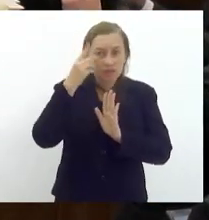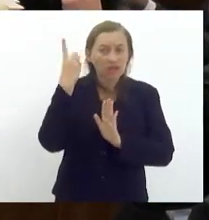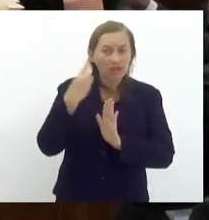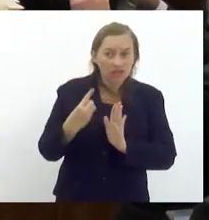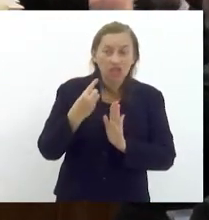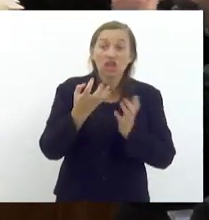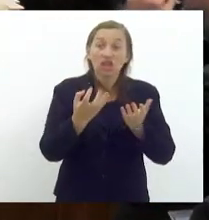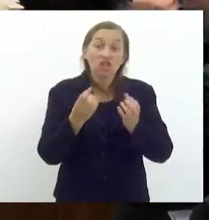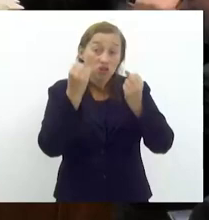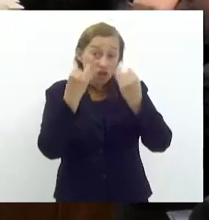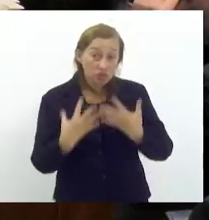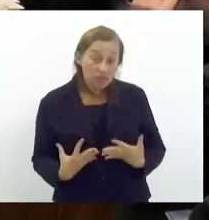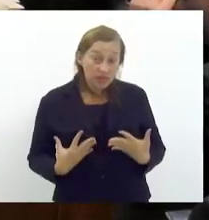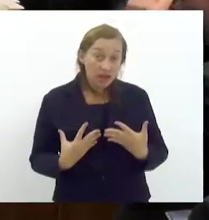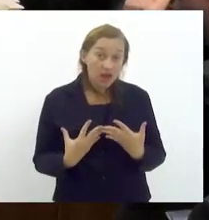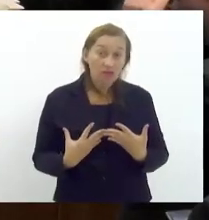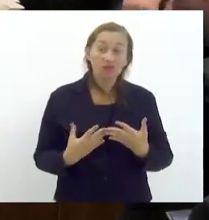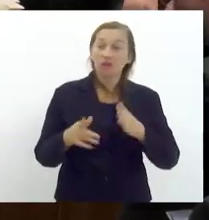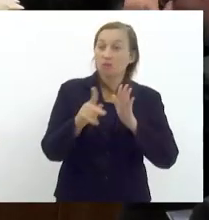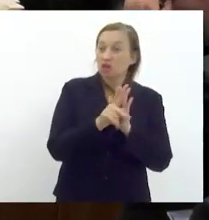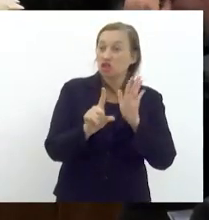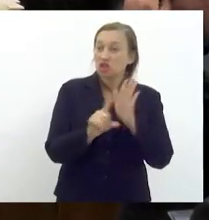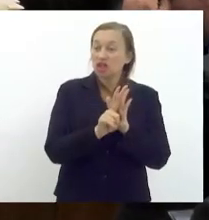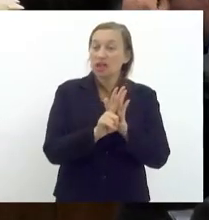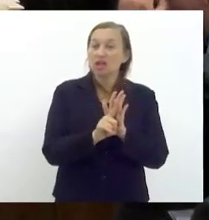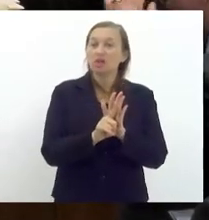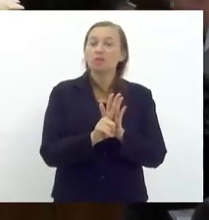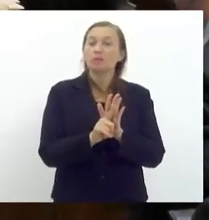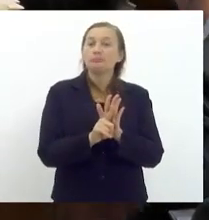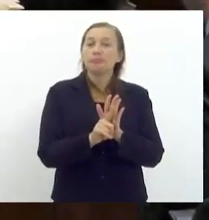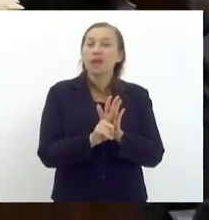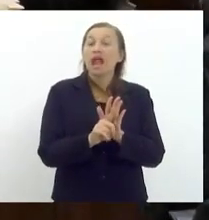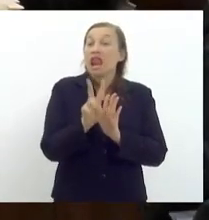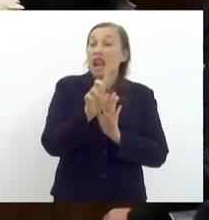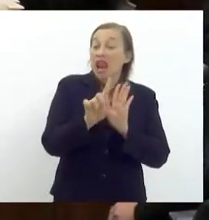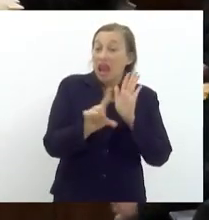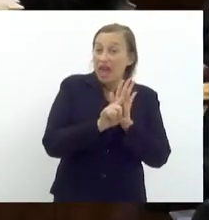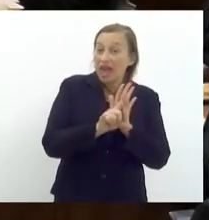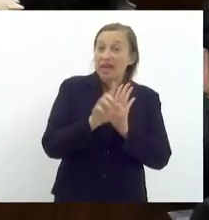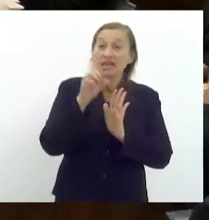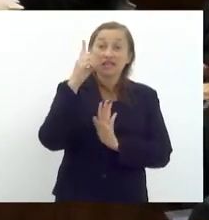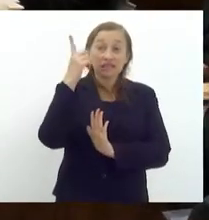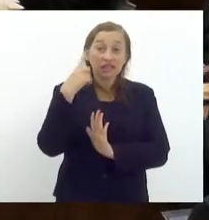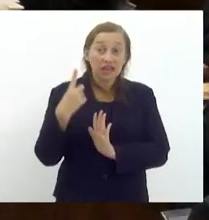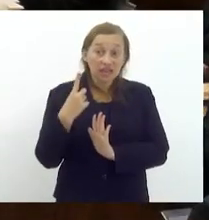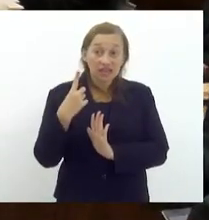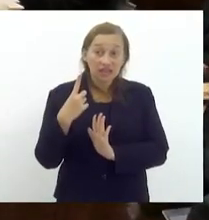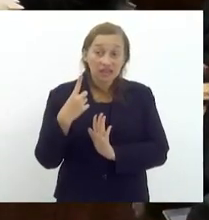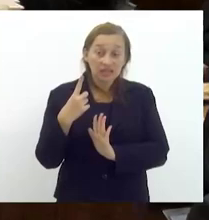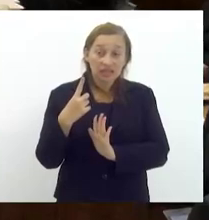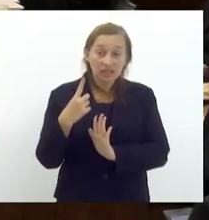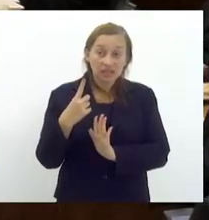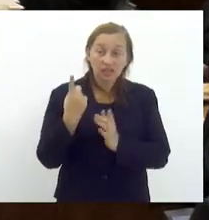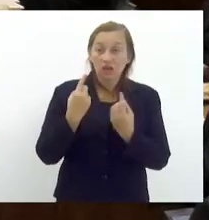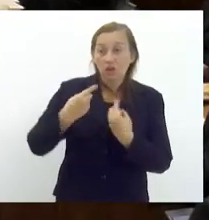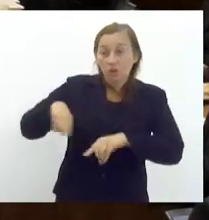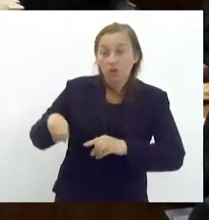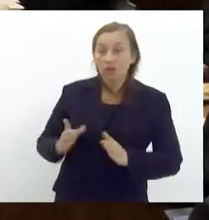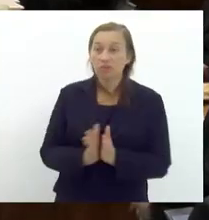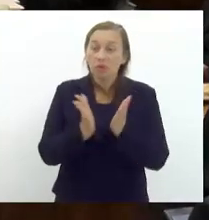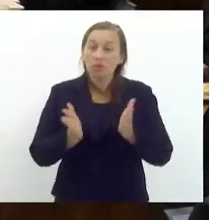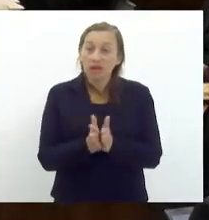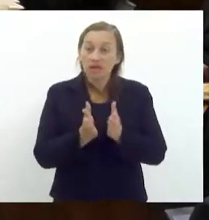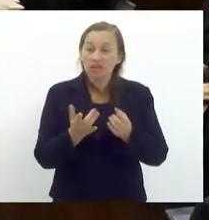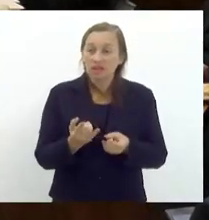Dani eu queria só dizer eu vou fazer um projeto de lei chamando lei Dani Monteiro que combate à pobreza